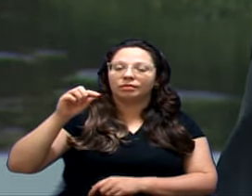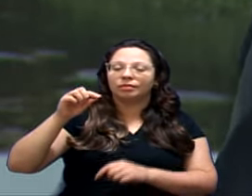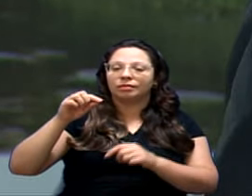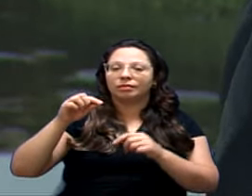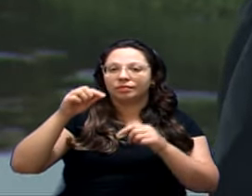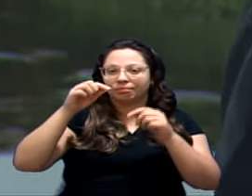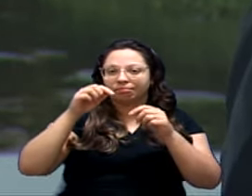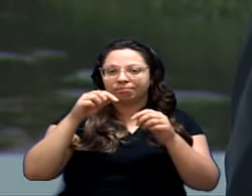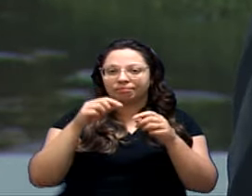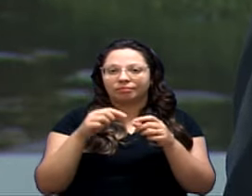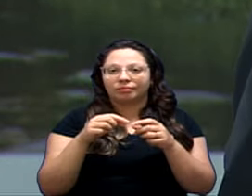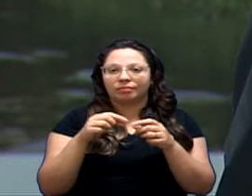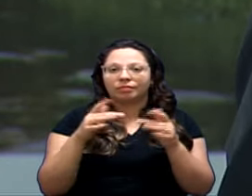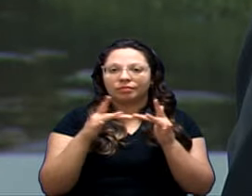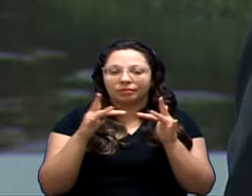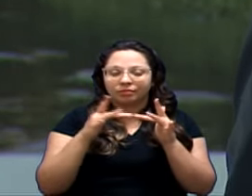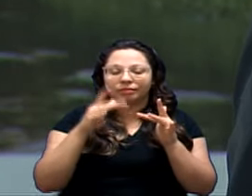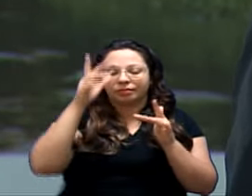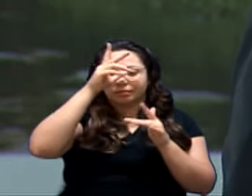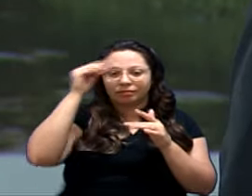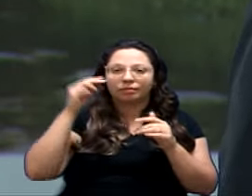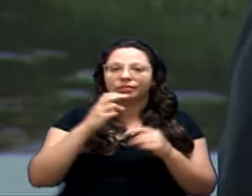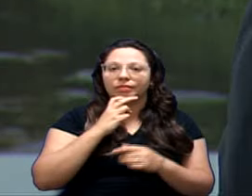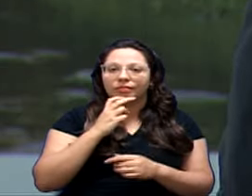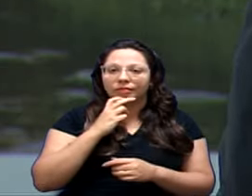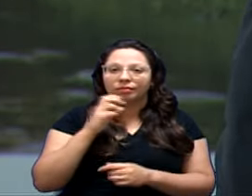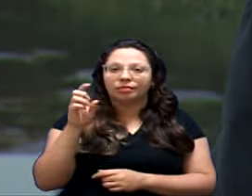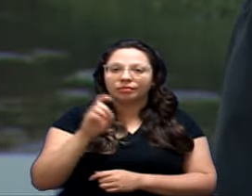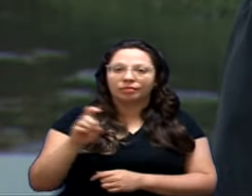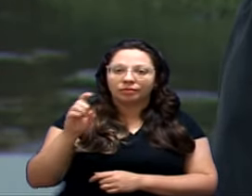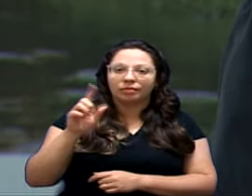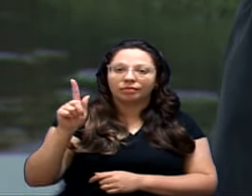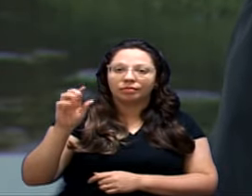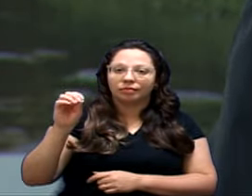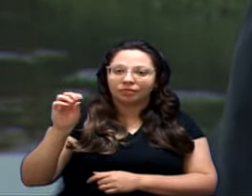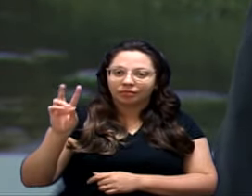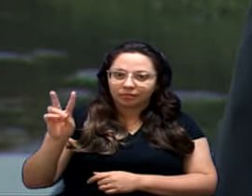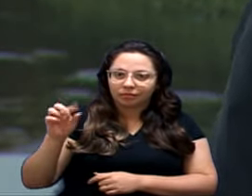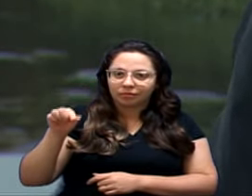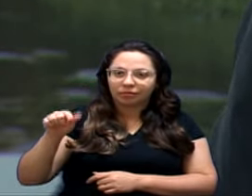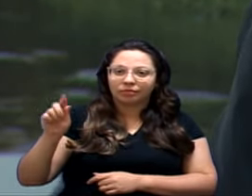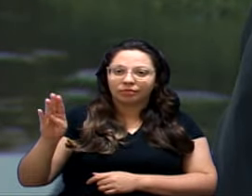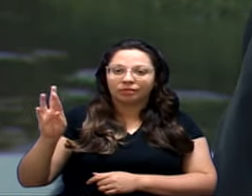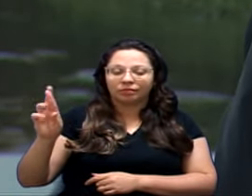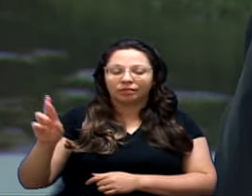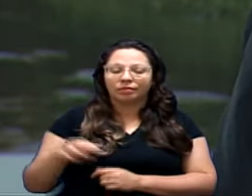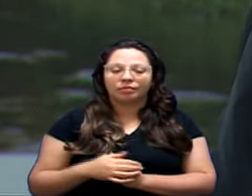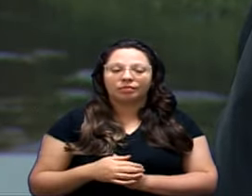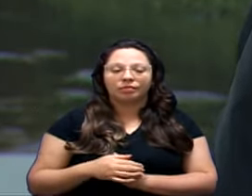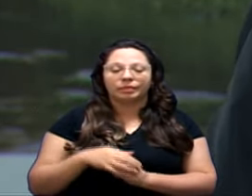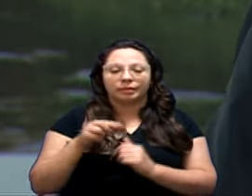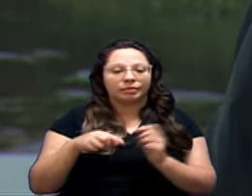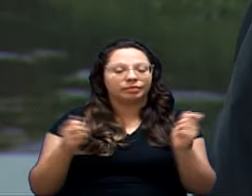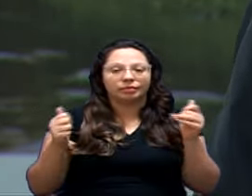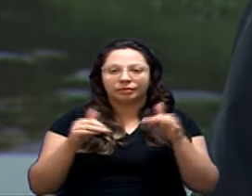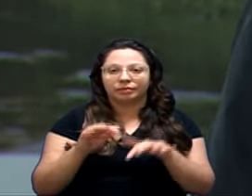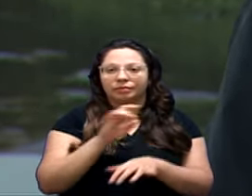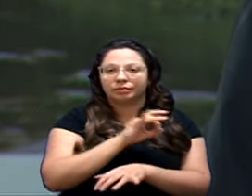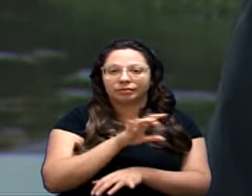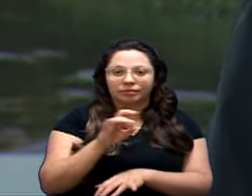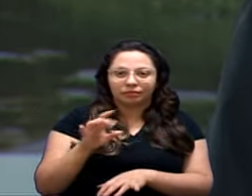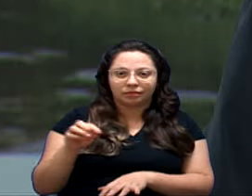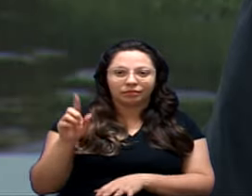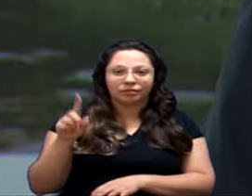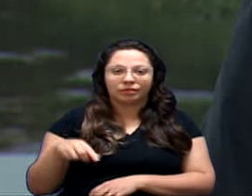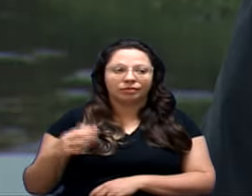sorocaba.sp.gov.br e Ó você já sabe mas não custa lembrar a participação de cada cidadão nessa audiência pública ela é